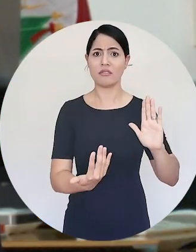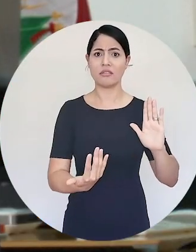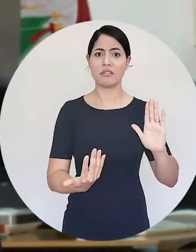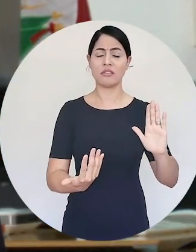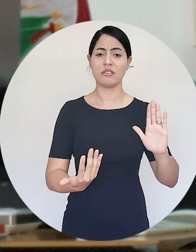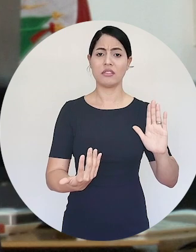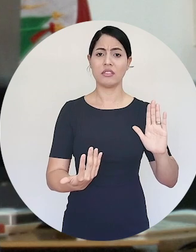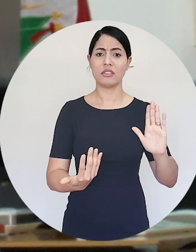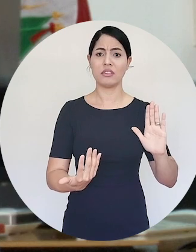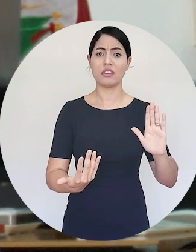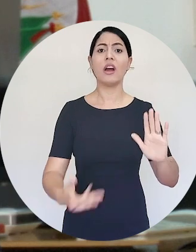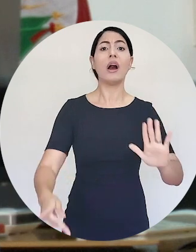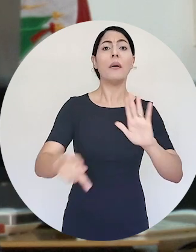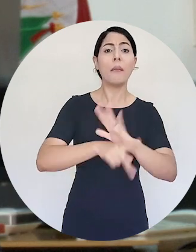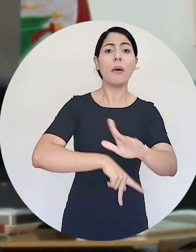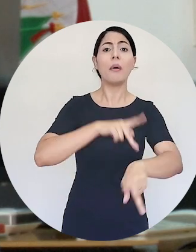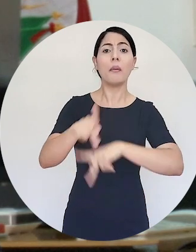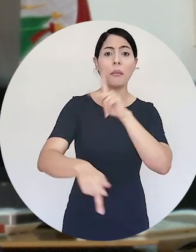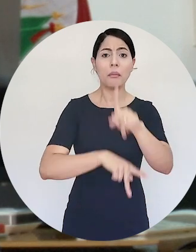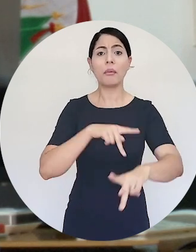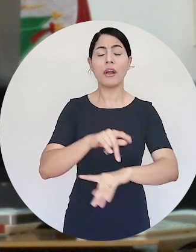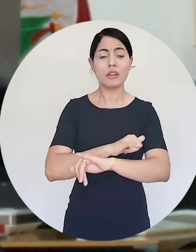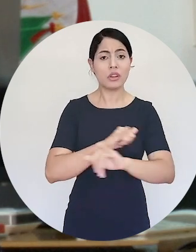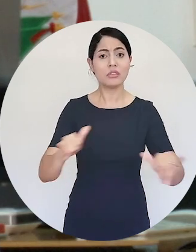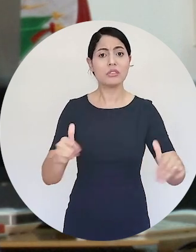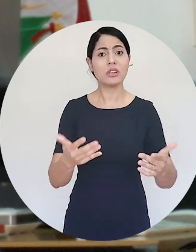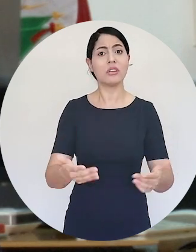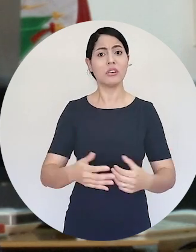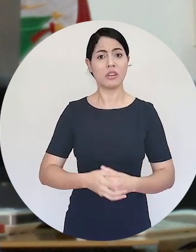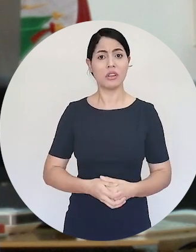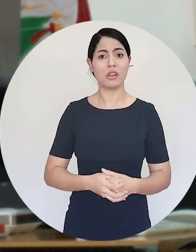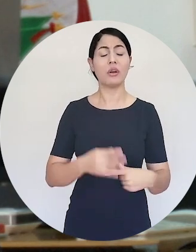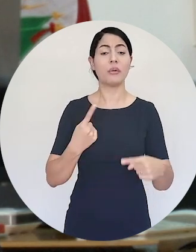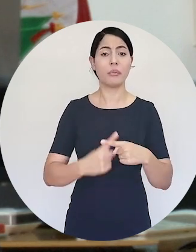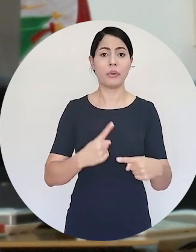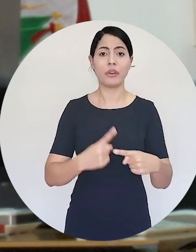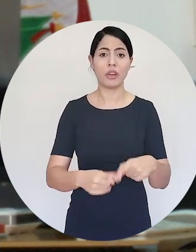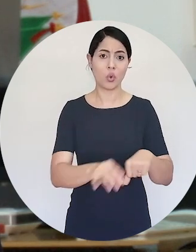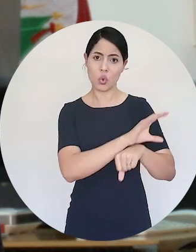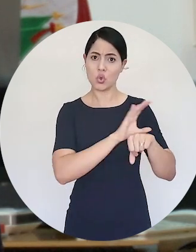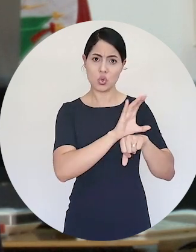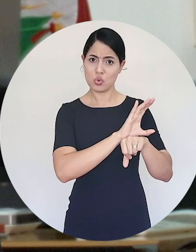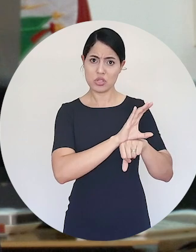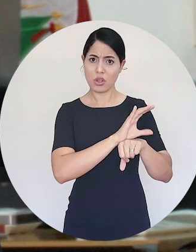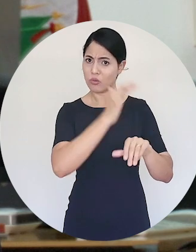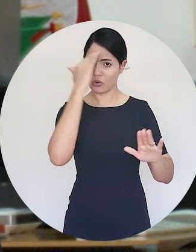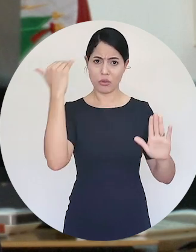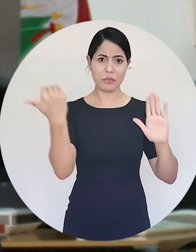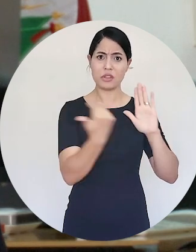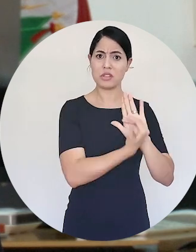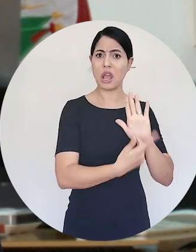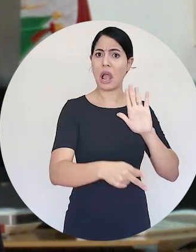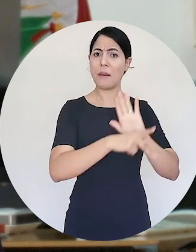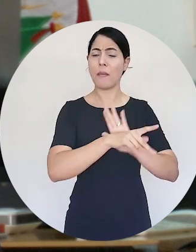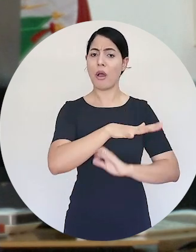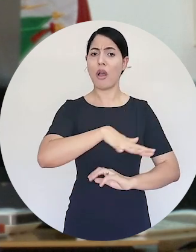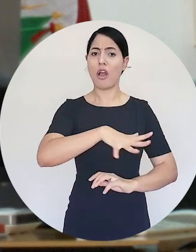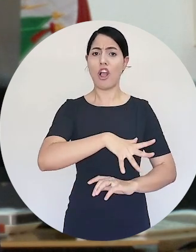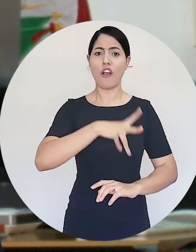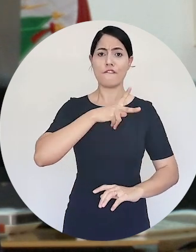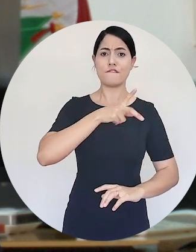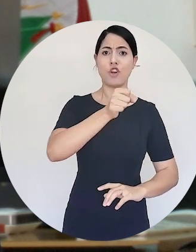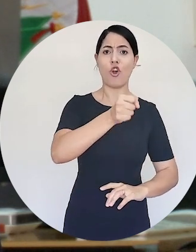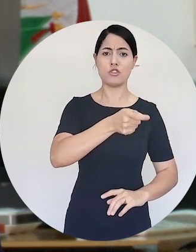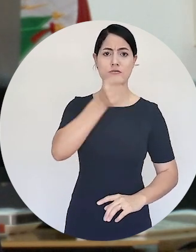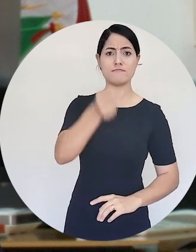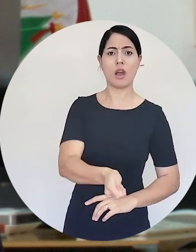abandonem, sim, parte da população defende isso, abandonem a lei, o devido processo, abandonem a Constituição e passem a fazer